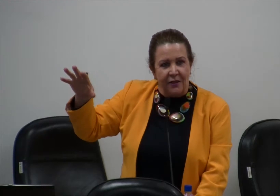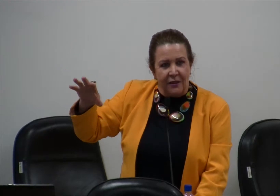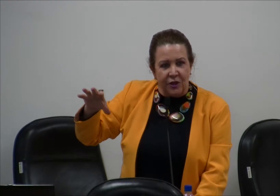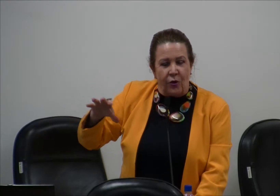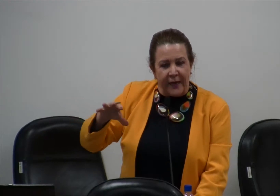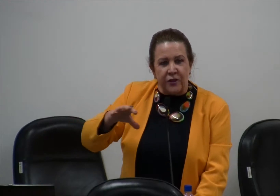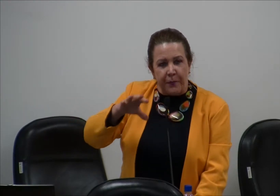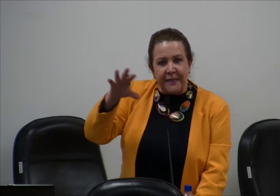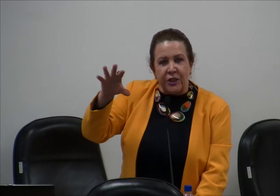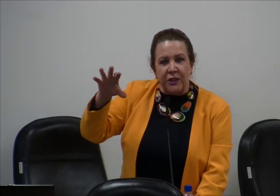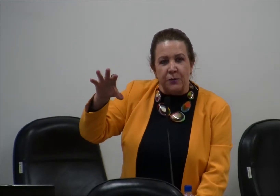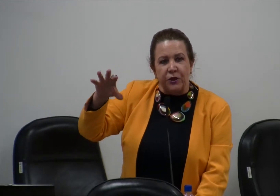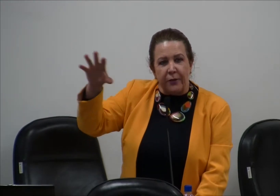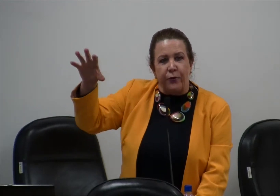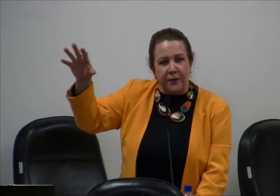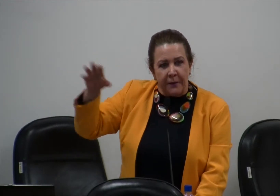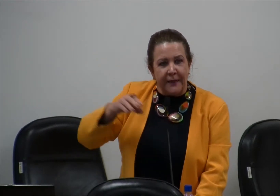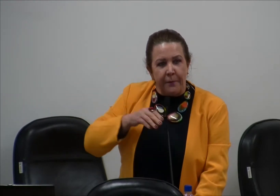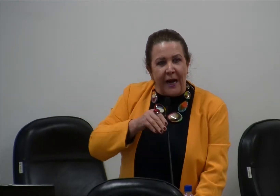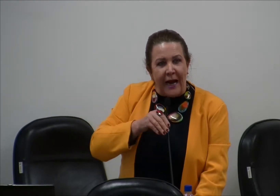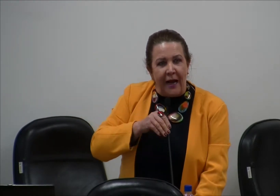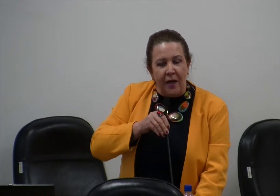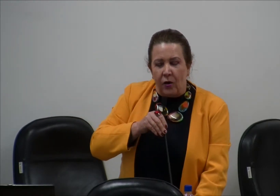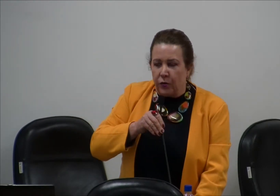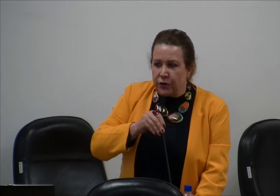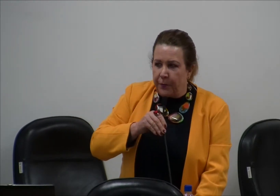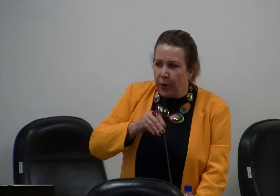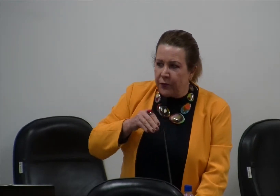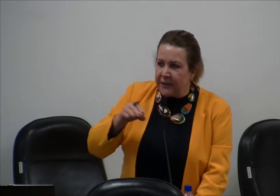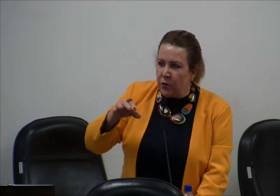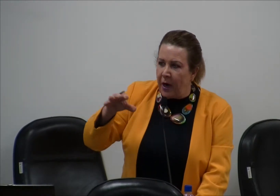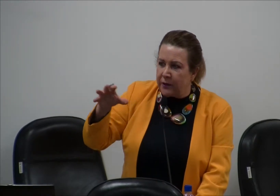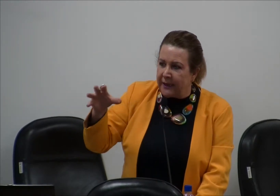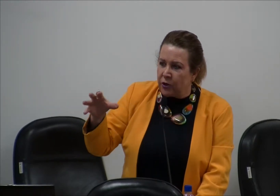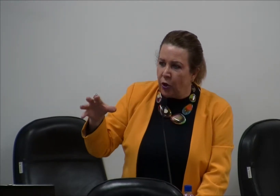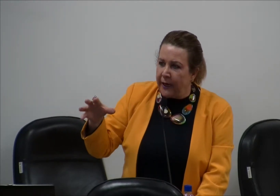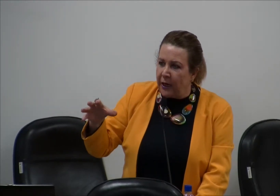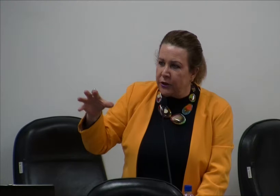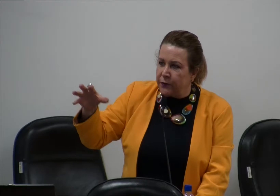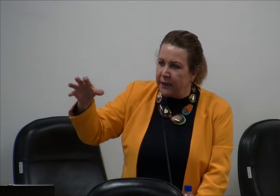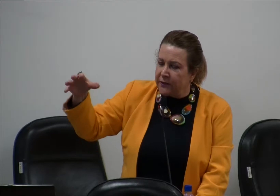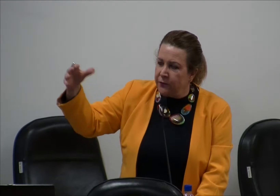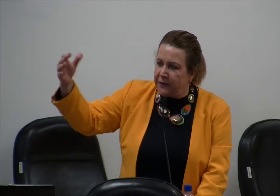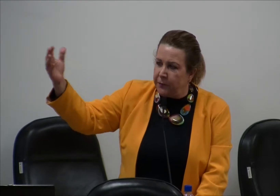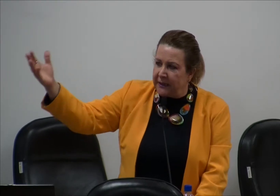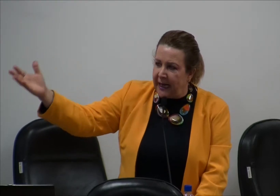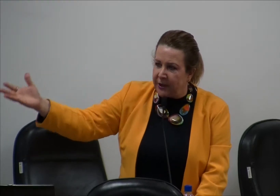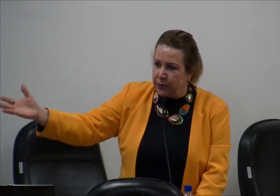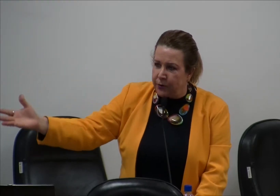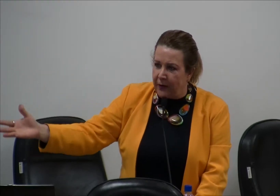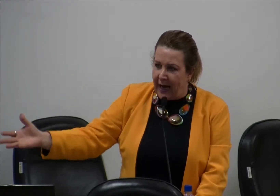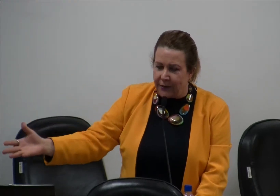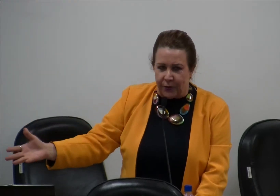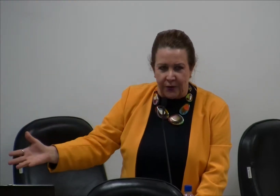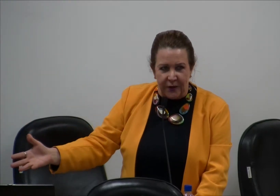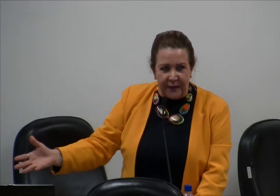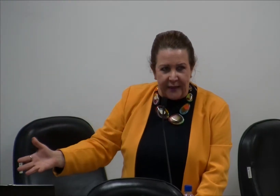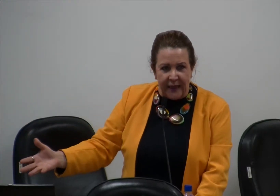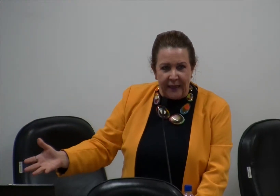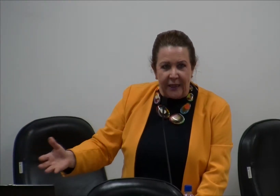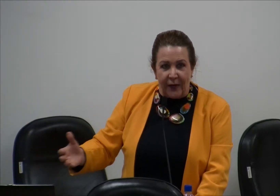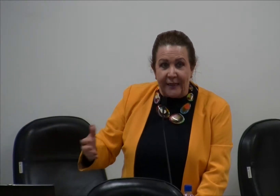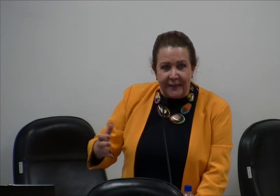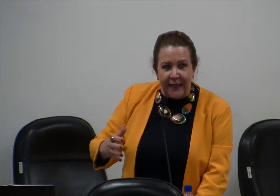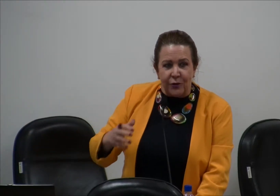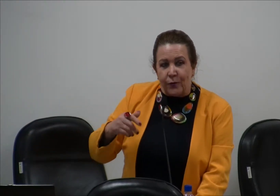Brasília, de congresso de paisagismo. Eu tirei foto e mandei para lá. Ou não se pode fazer numa rotatória onde você não tem visibilidade do outro lado.